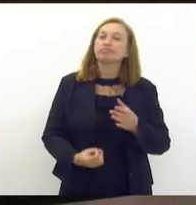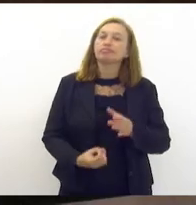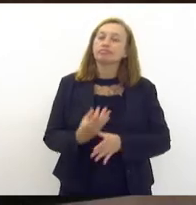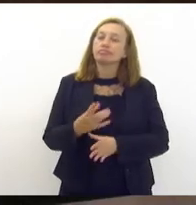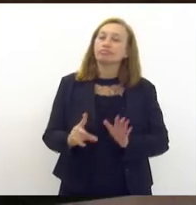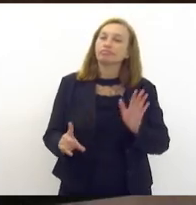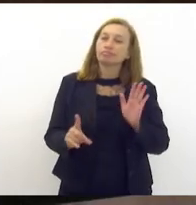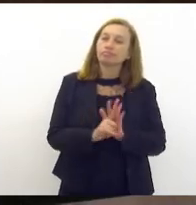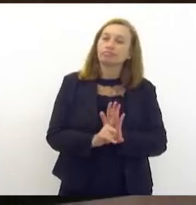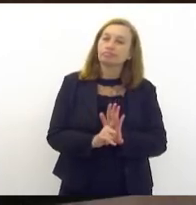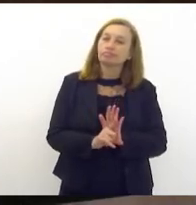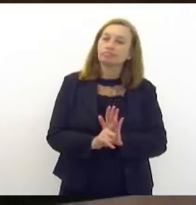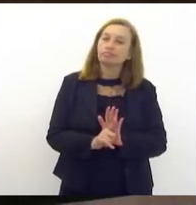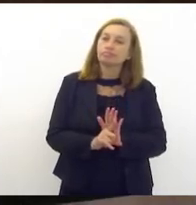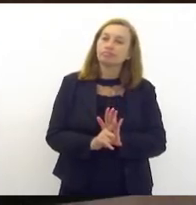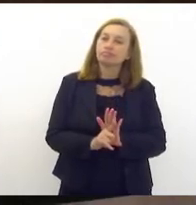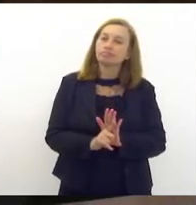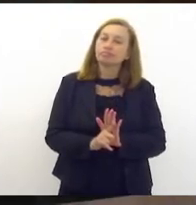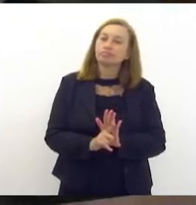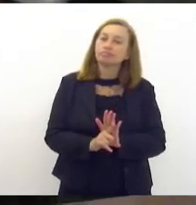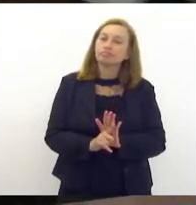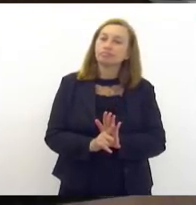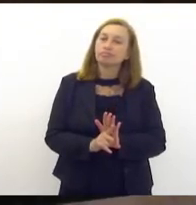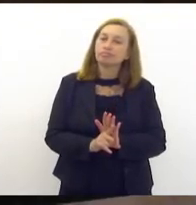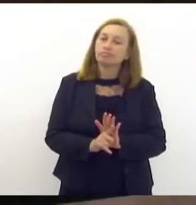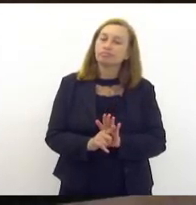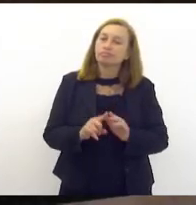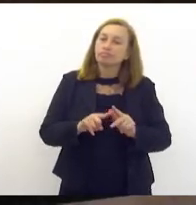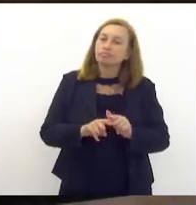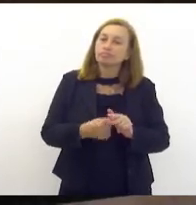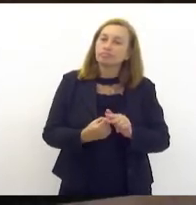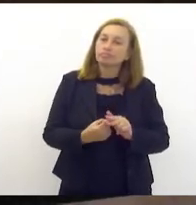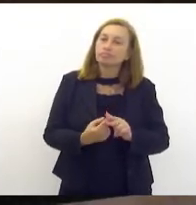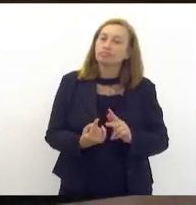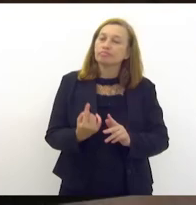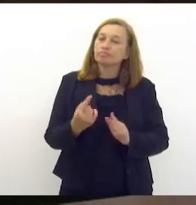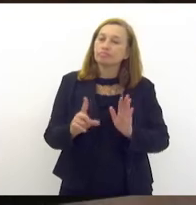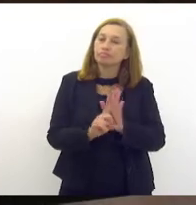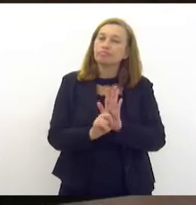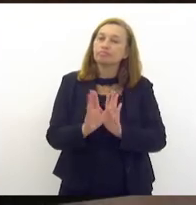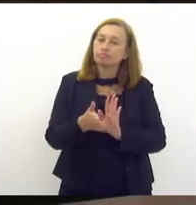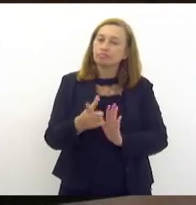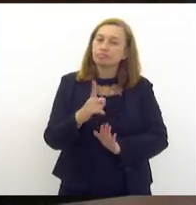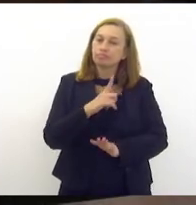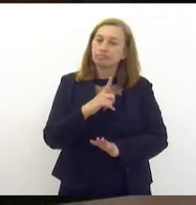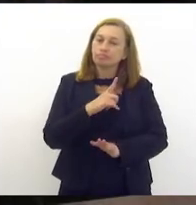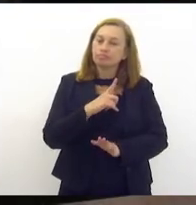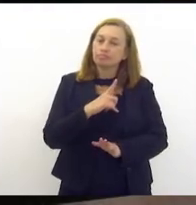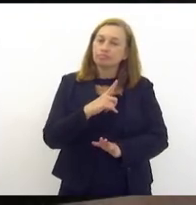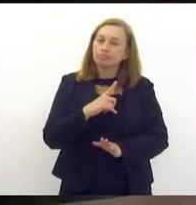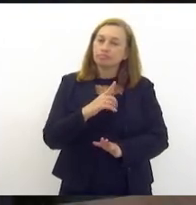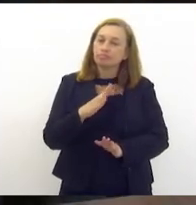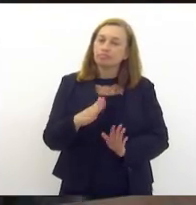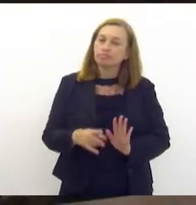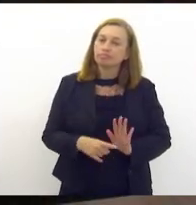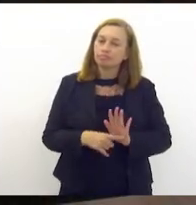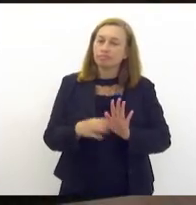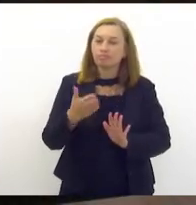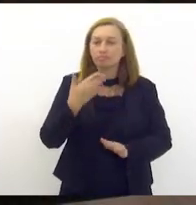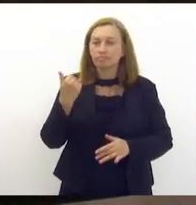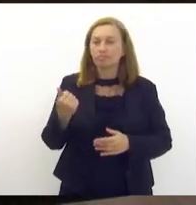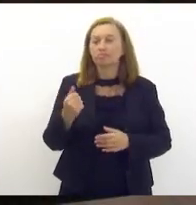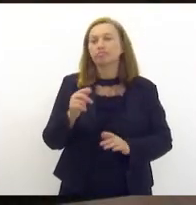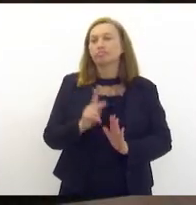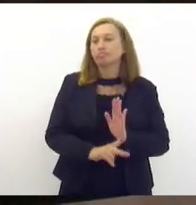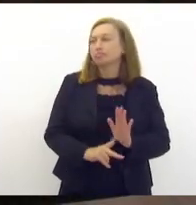lei, que nós fizéssemos a modificação de uma lei que já existe, descomplicando assim a tramitação do nosso